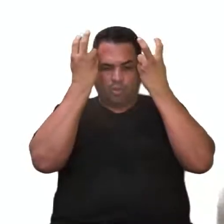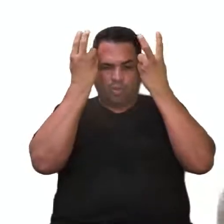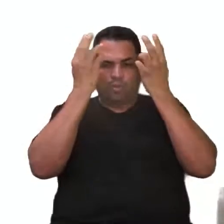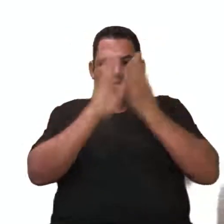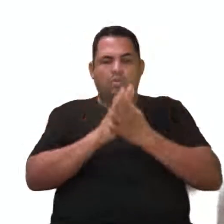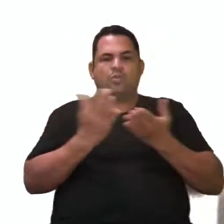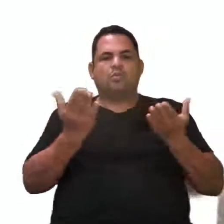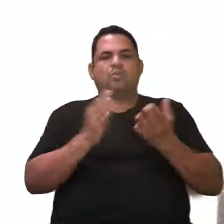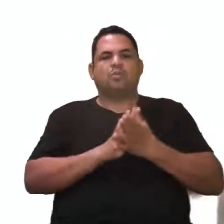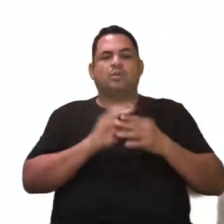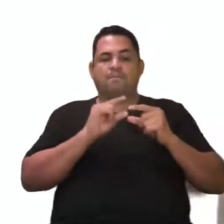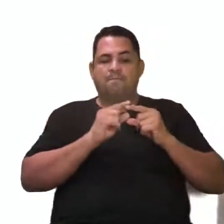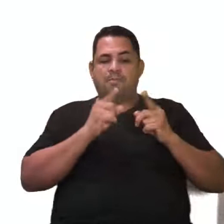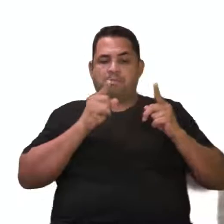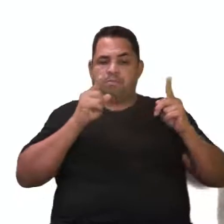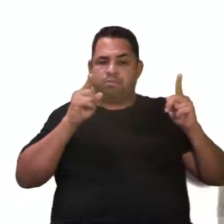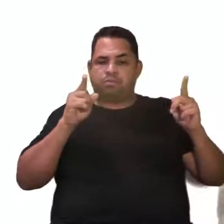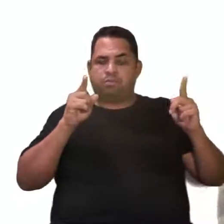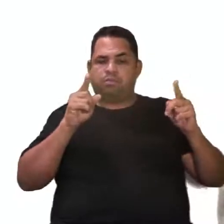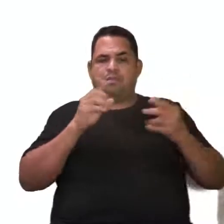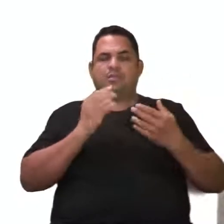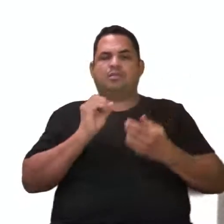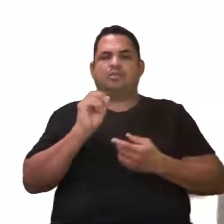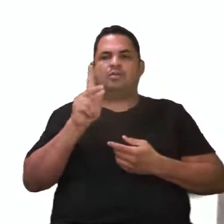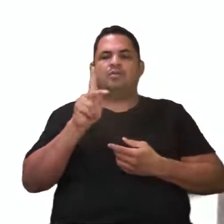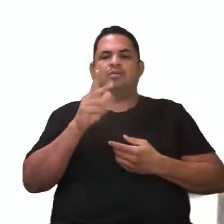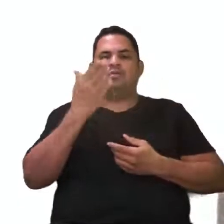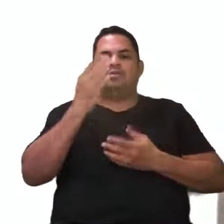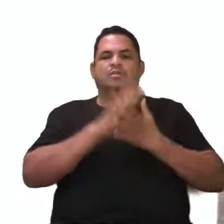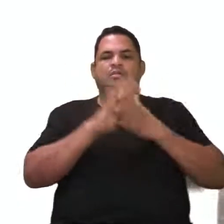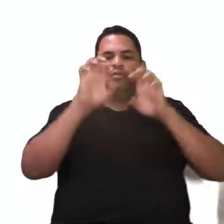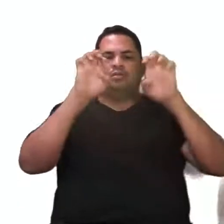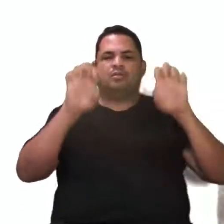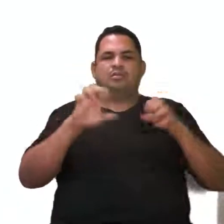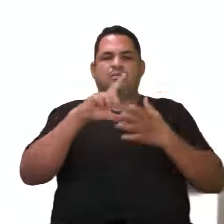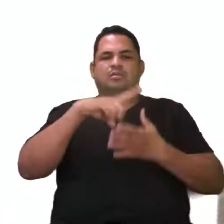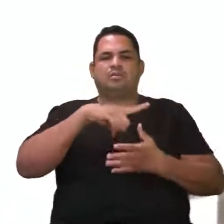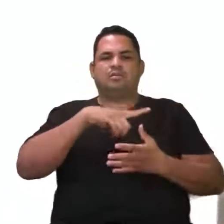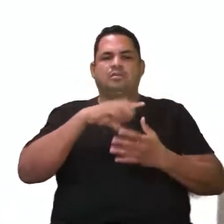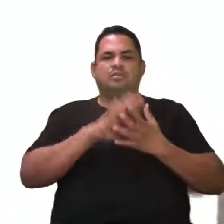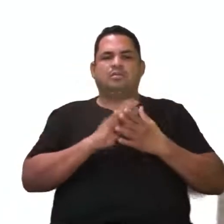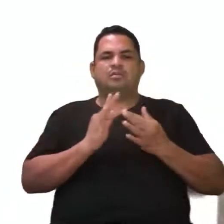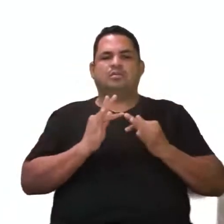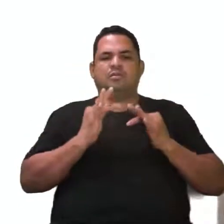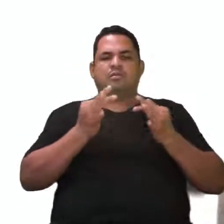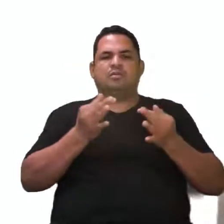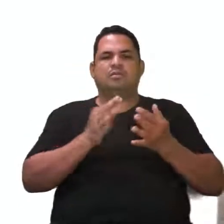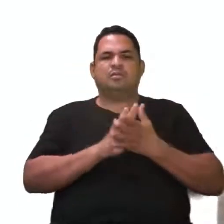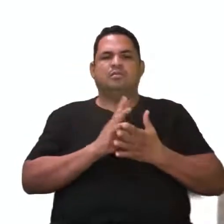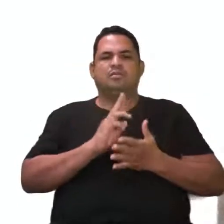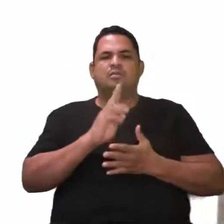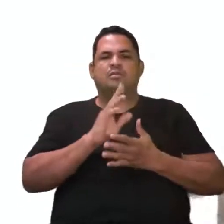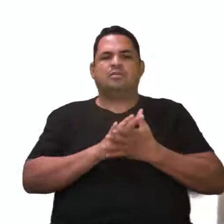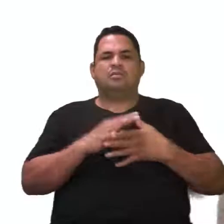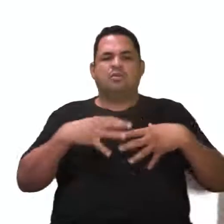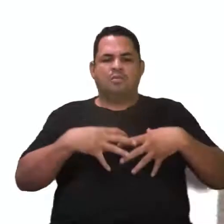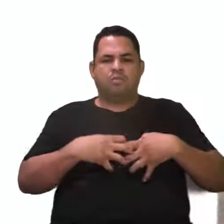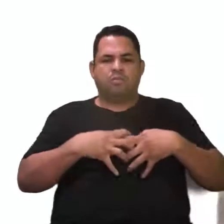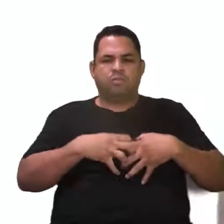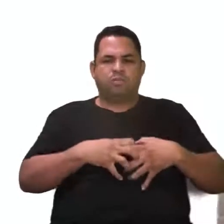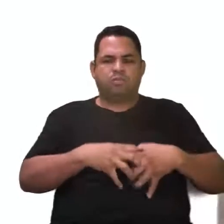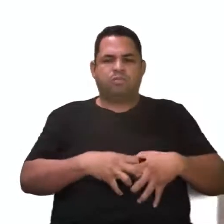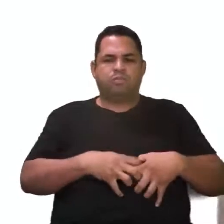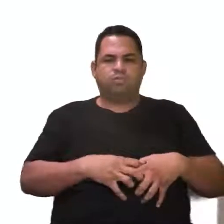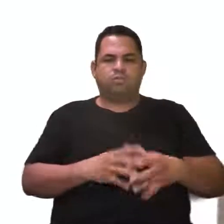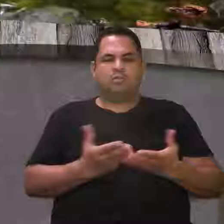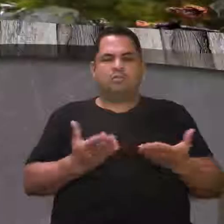longo. Certo? Ok. Então, nessa estrutura aí, você tem a finalização, então, do processo de digestão. Porque a gente sabe